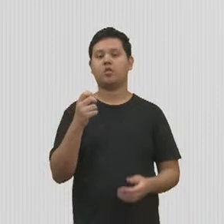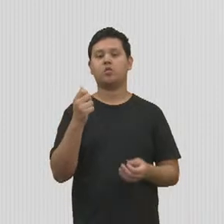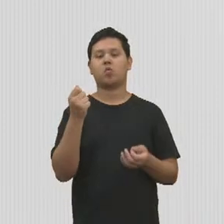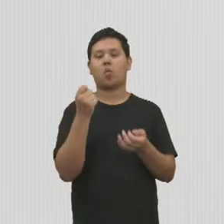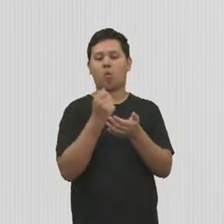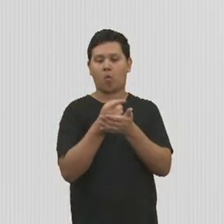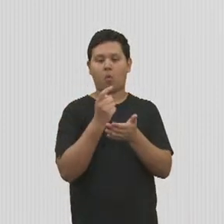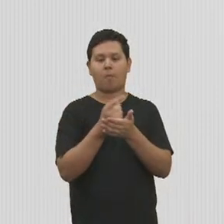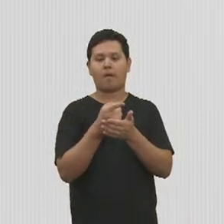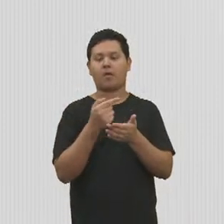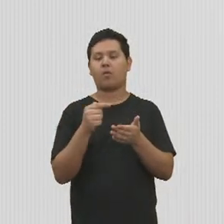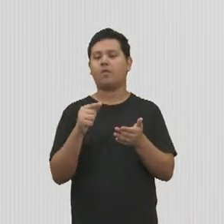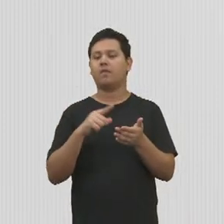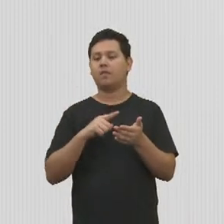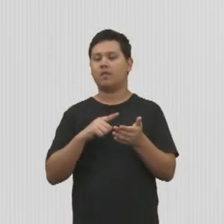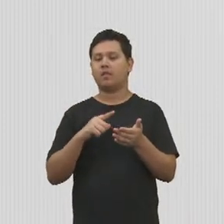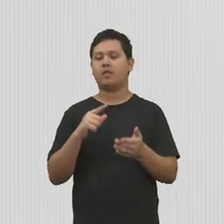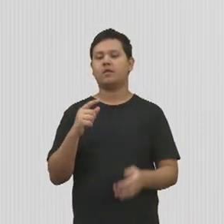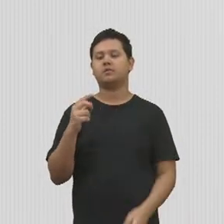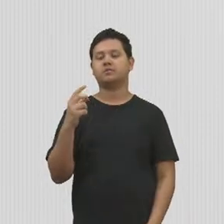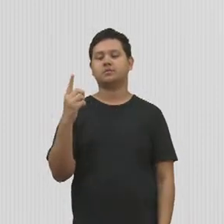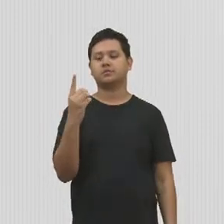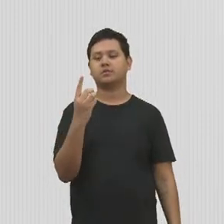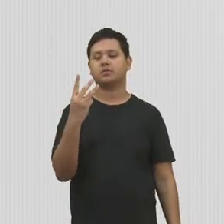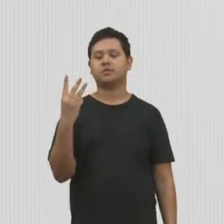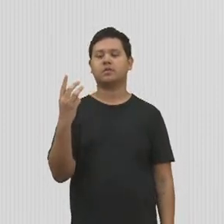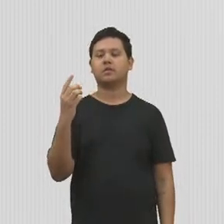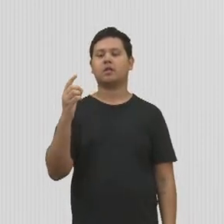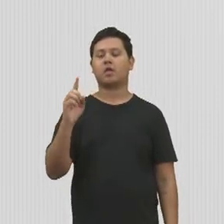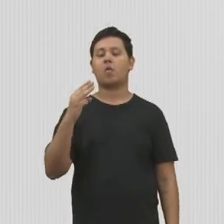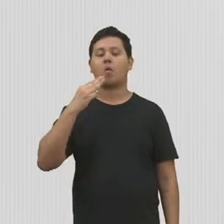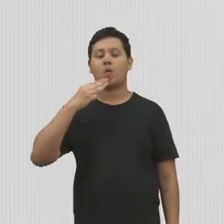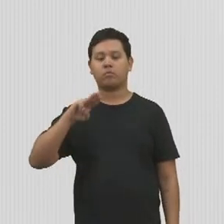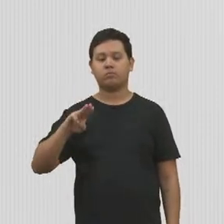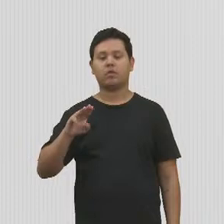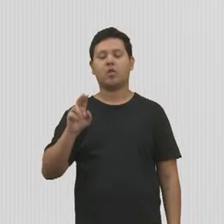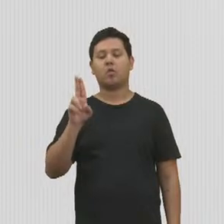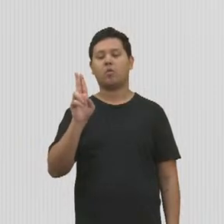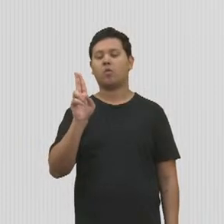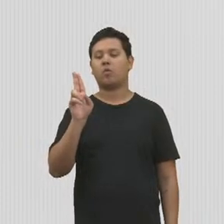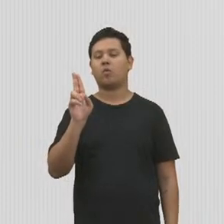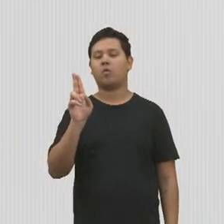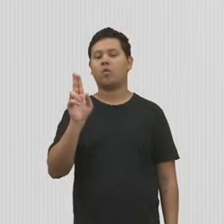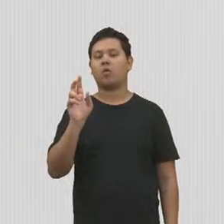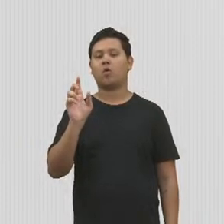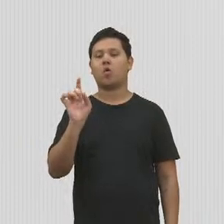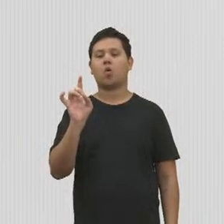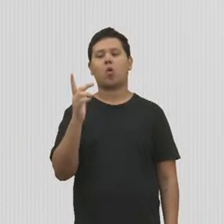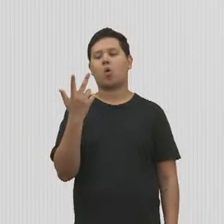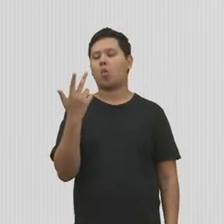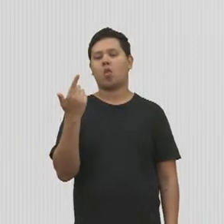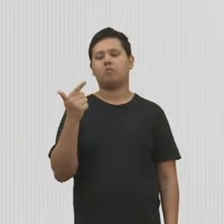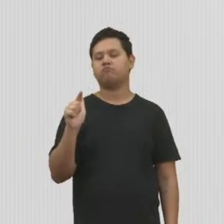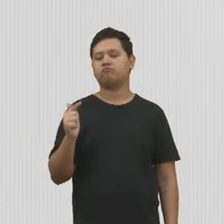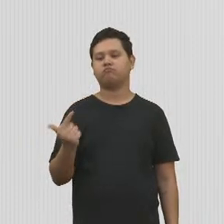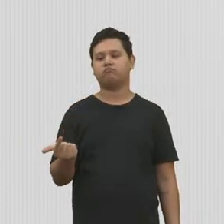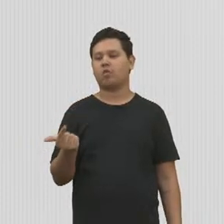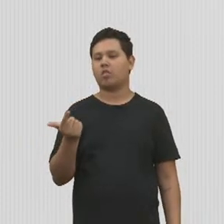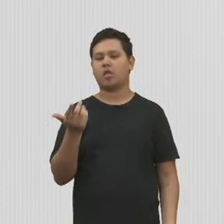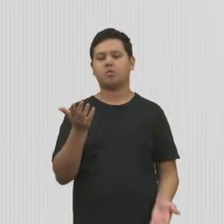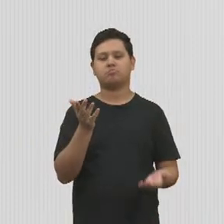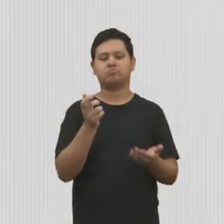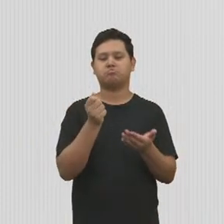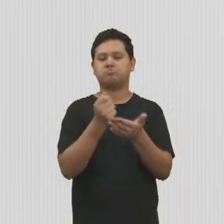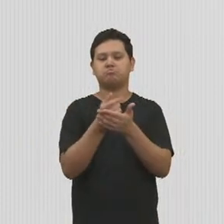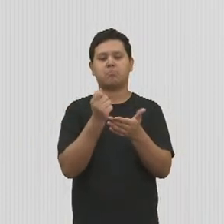cancelado, nós tivemos inscritos 131 milhões dos que não foram processados, ou seja, não geraram gasto em